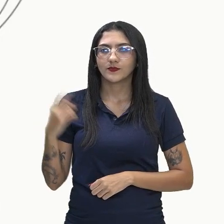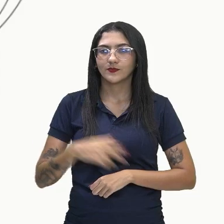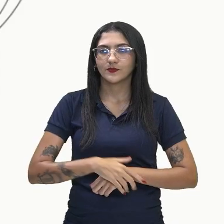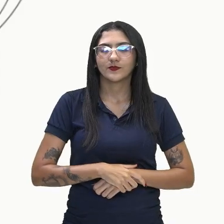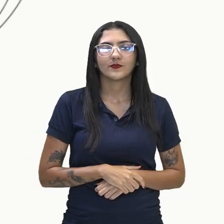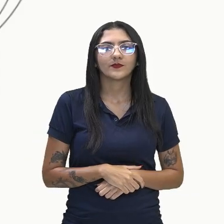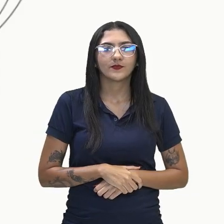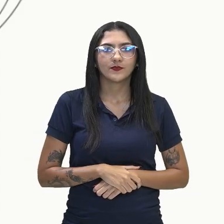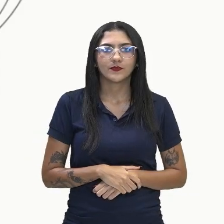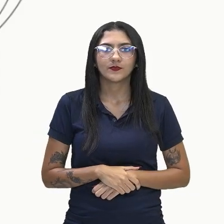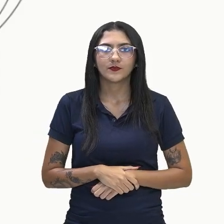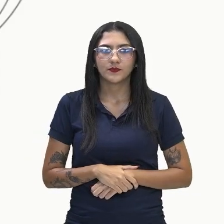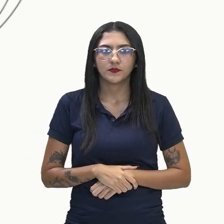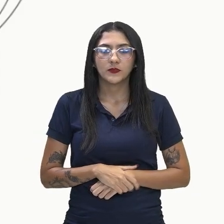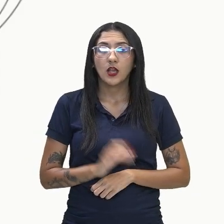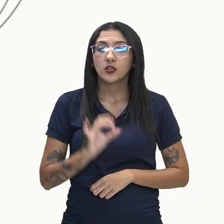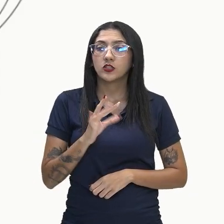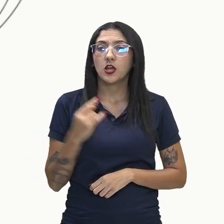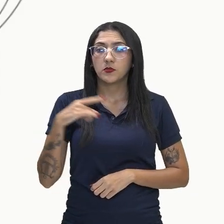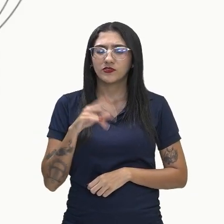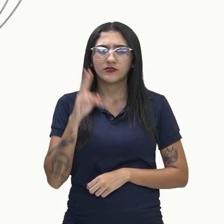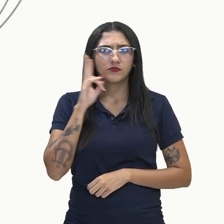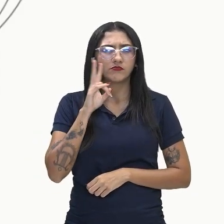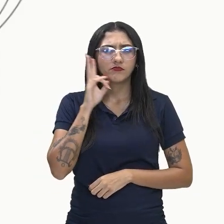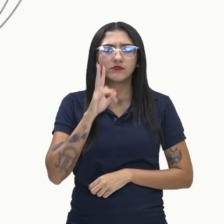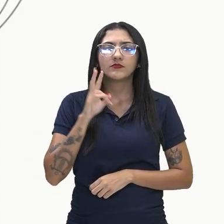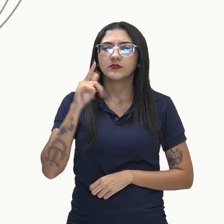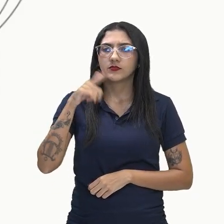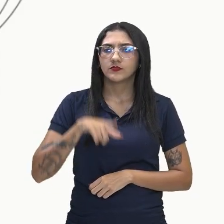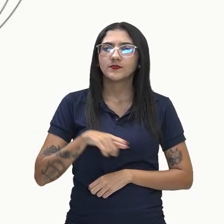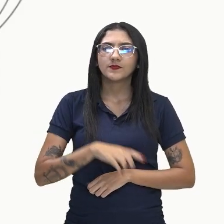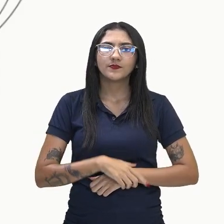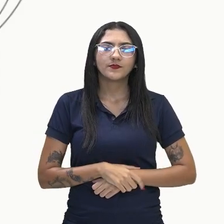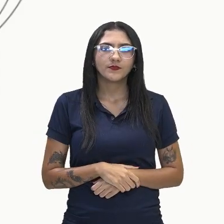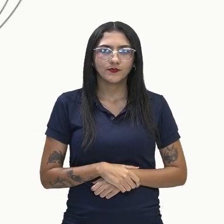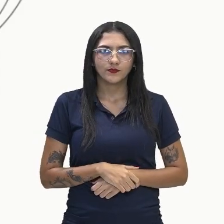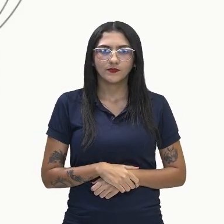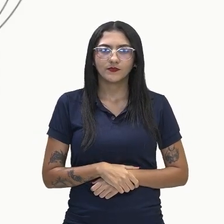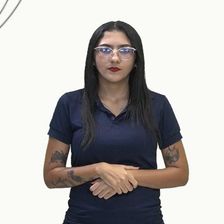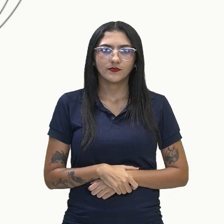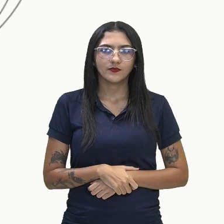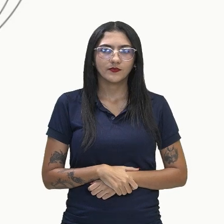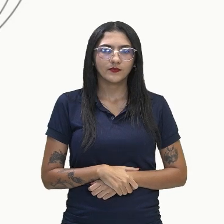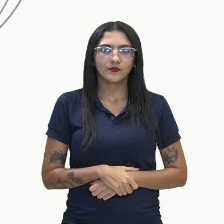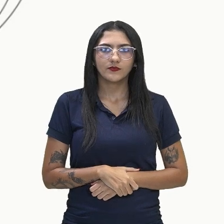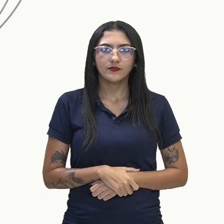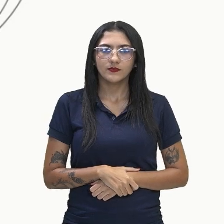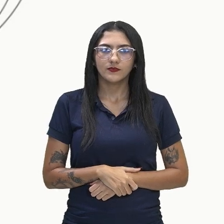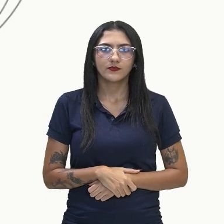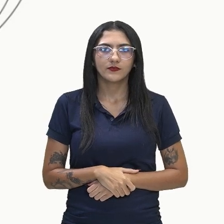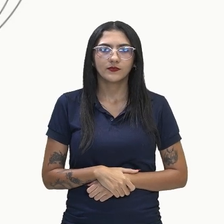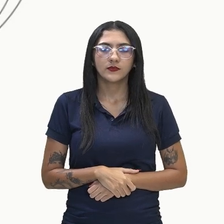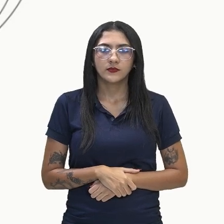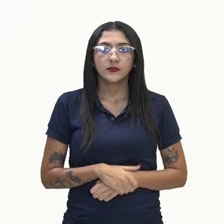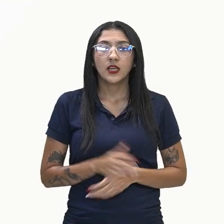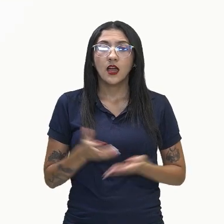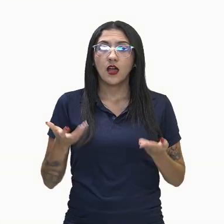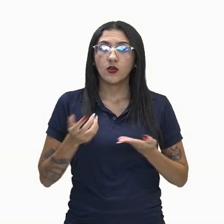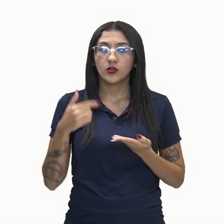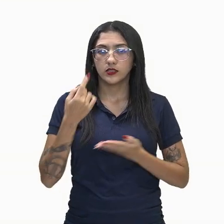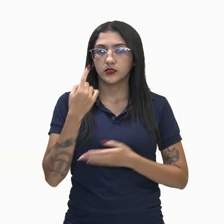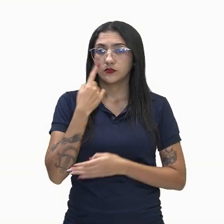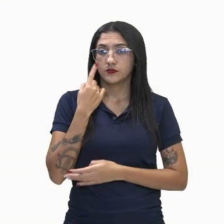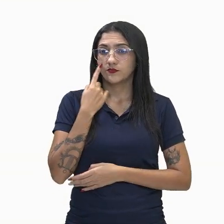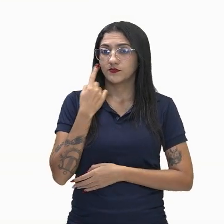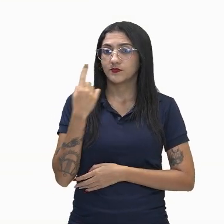oeste. Coloquei o ozinho aí apenas para a gente relembrar, certo? Aí nós vamos observar agora os paralelos.